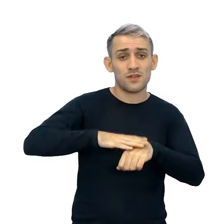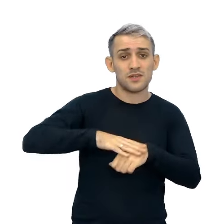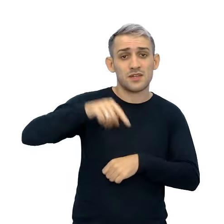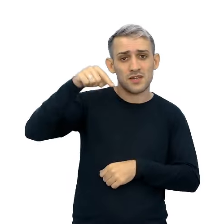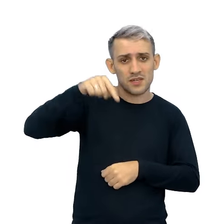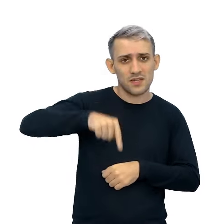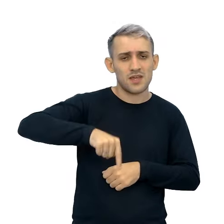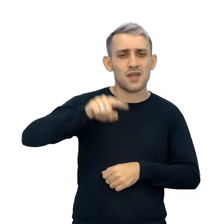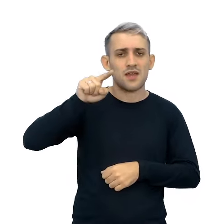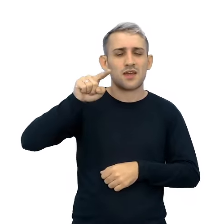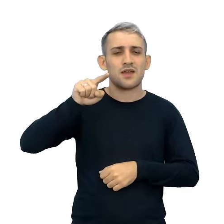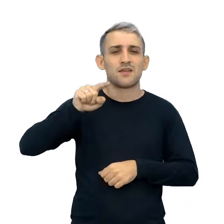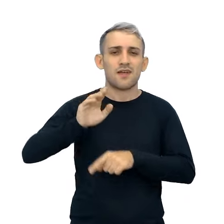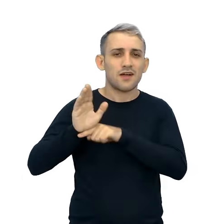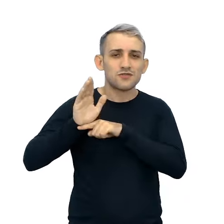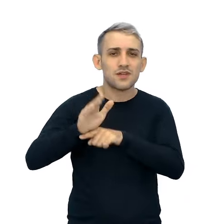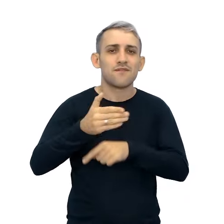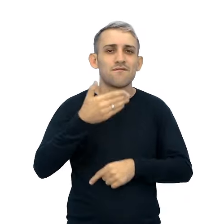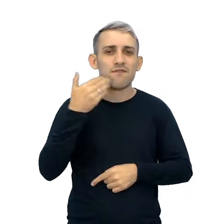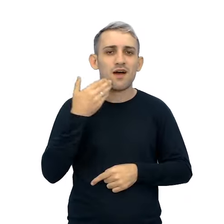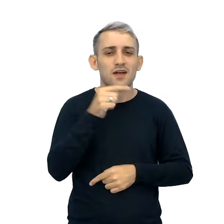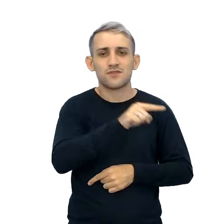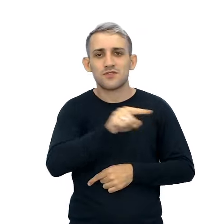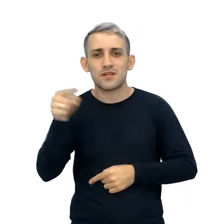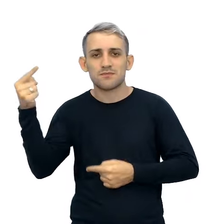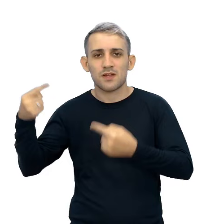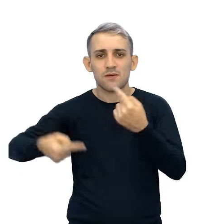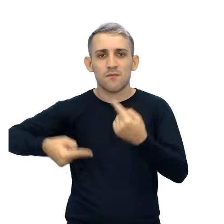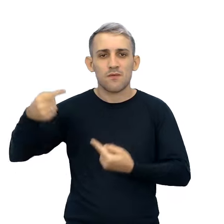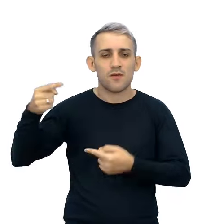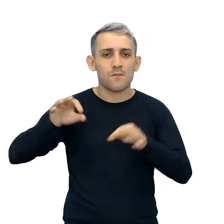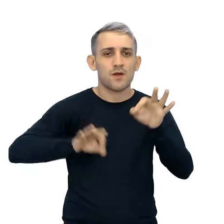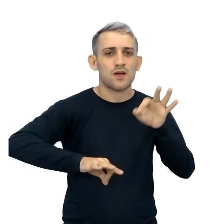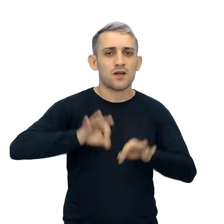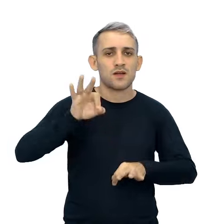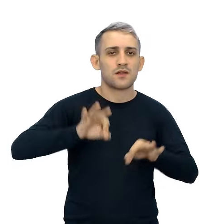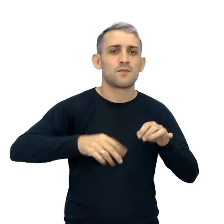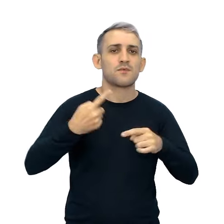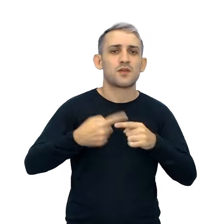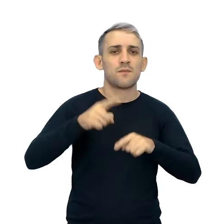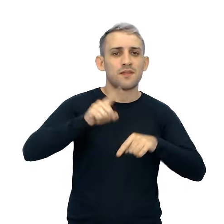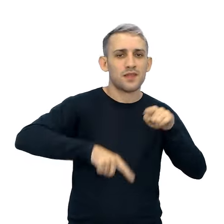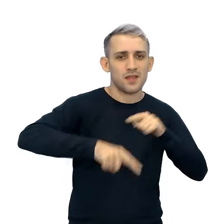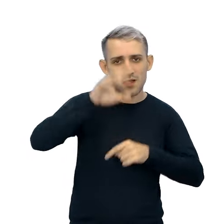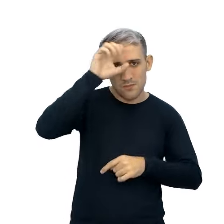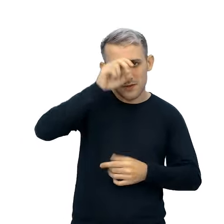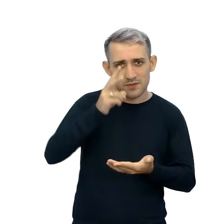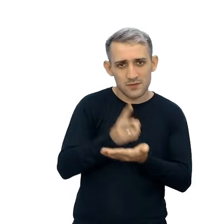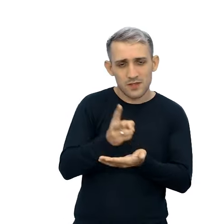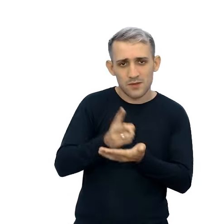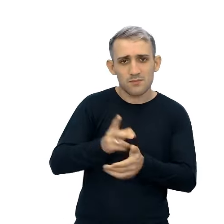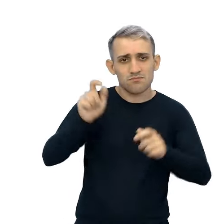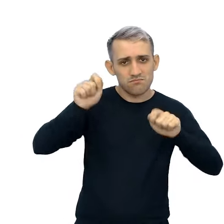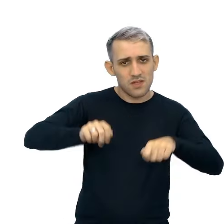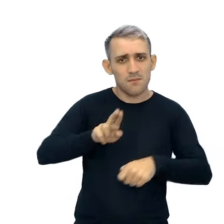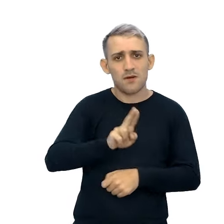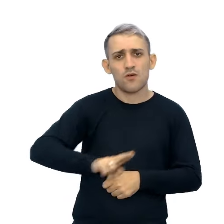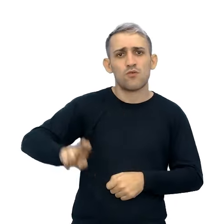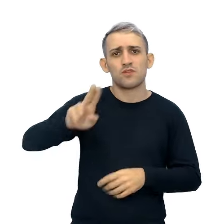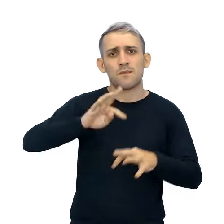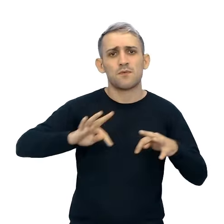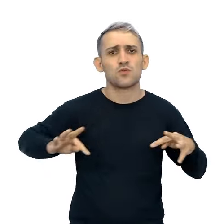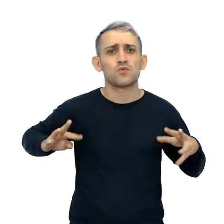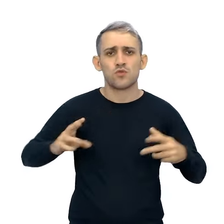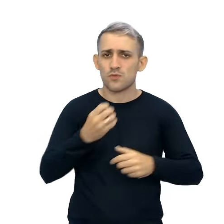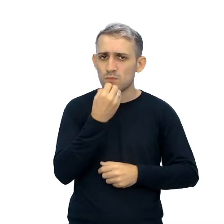estão facilitando as discussões e o planejamento para que o material Aprender Sempre seja aplicado com toda a